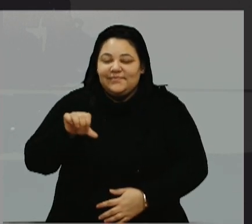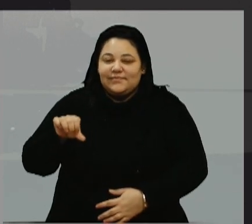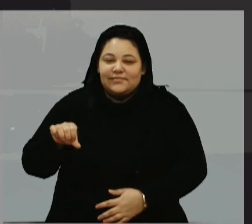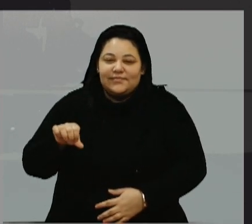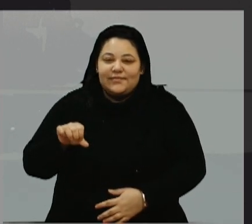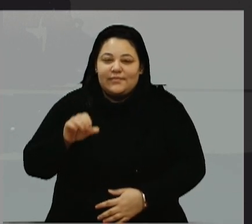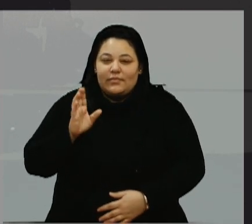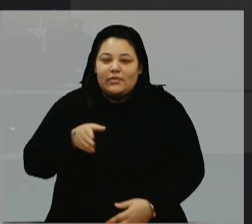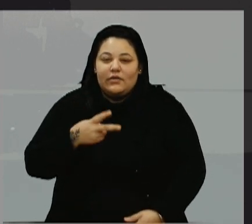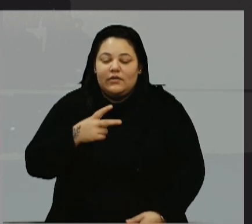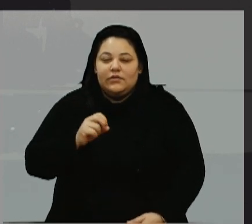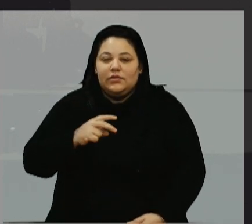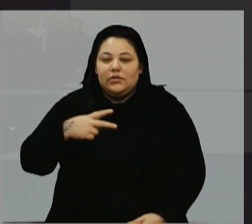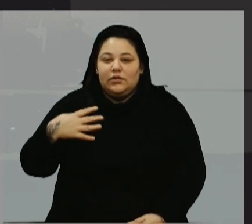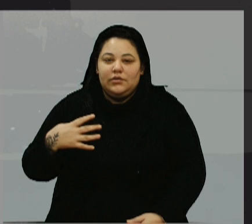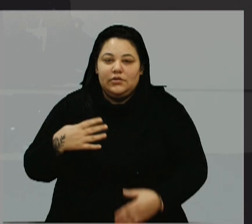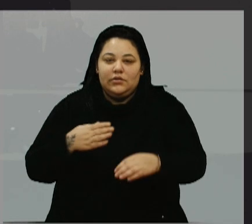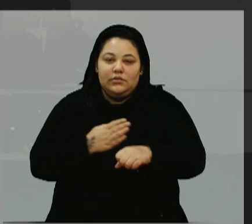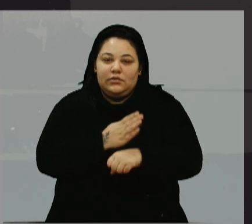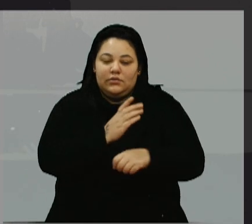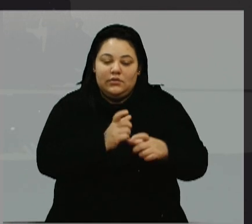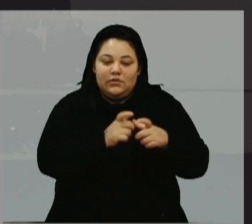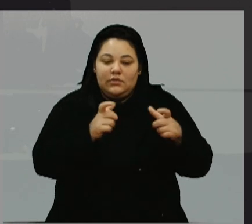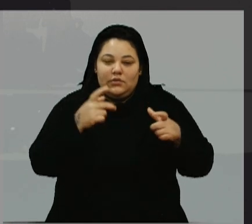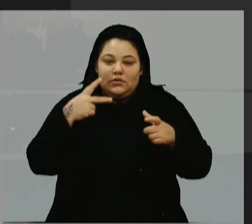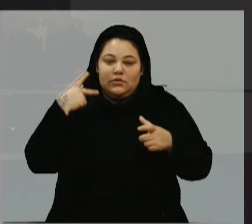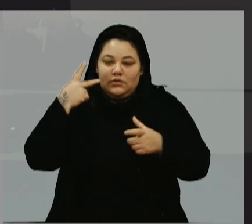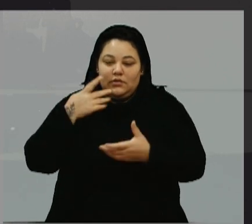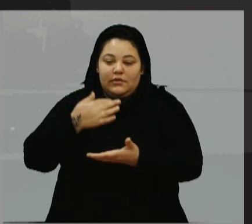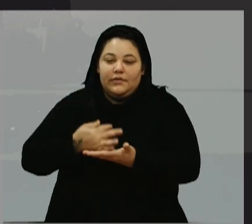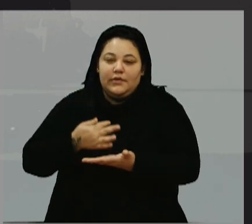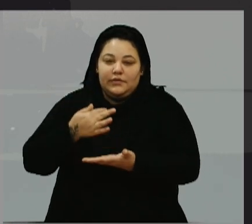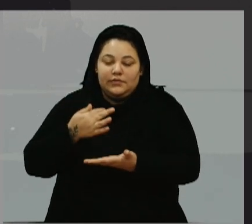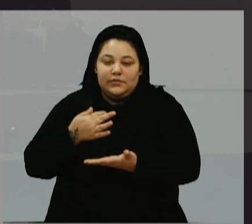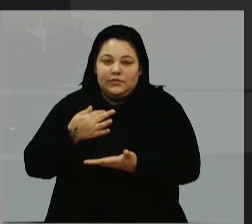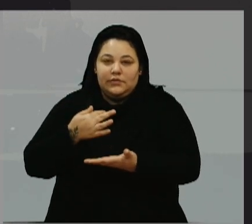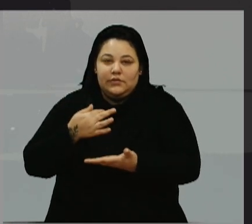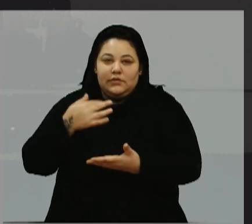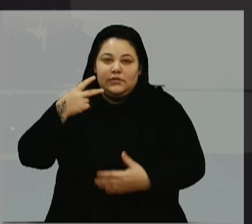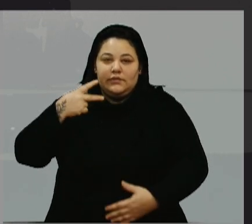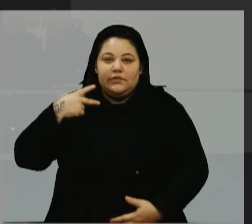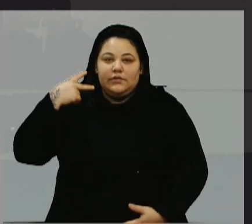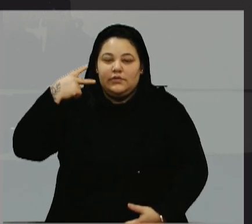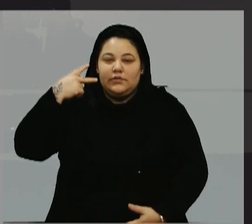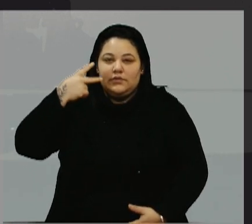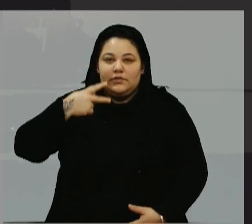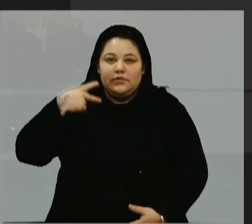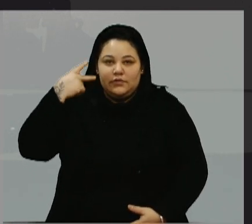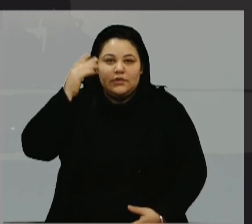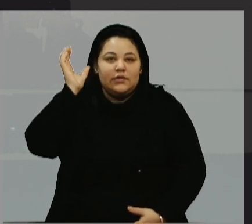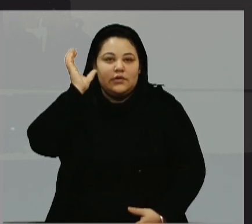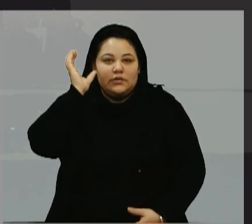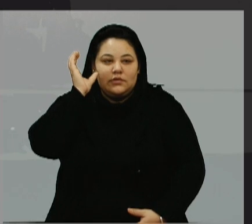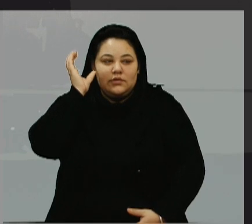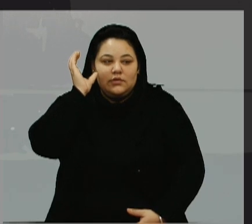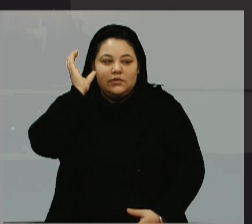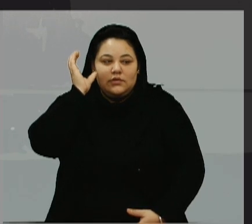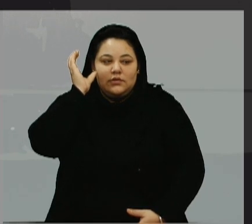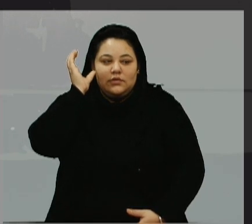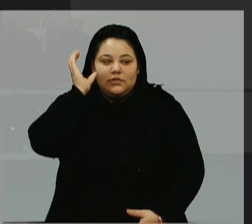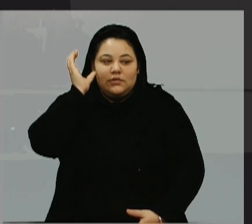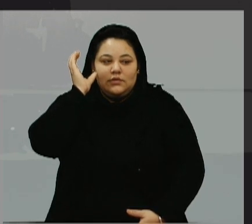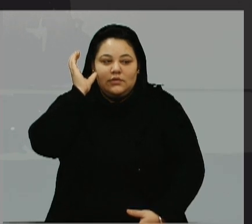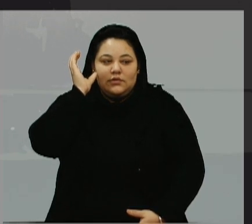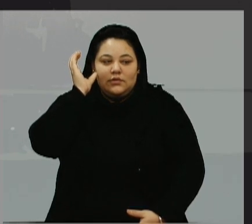99/2024 foi aprovado por unanimidade, com ausência do vereador Cadore, vereadora